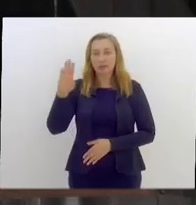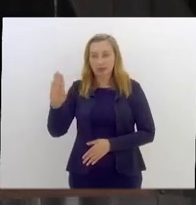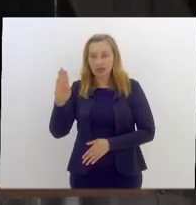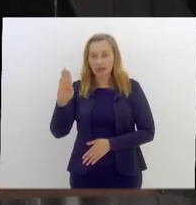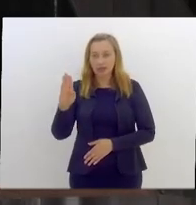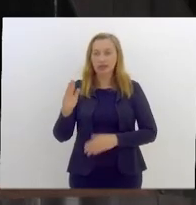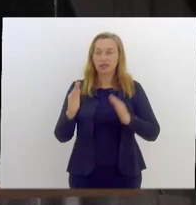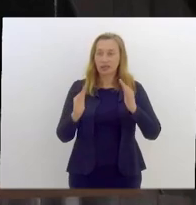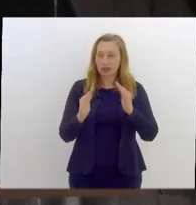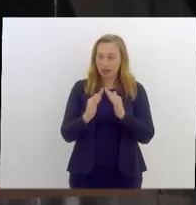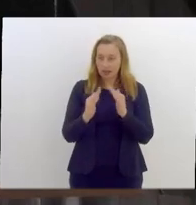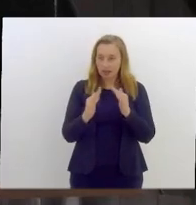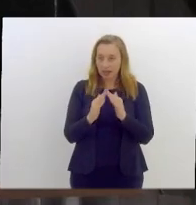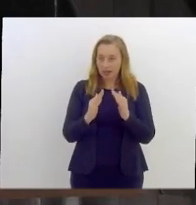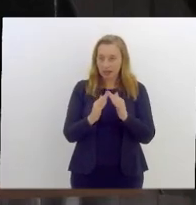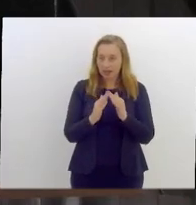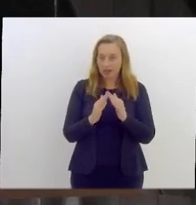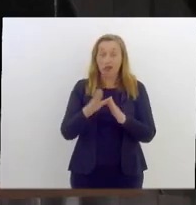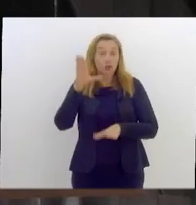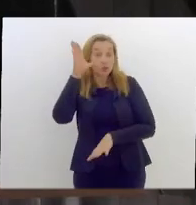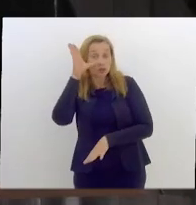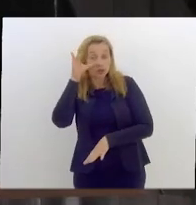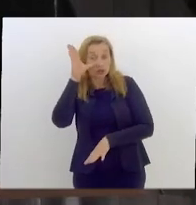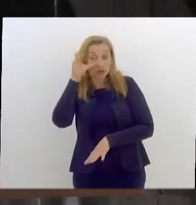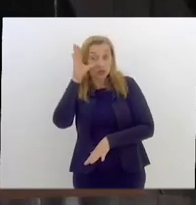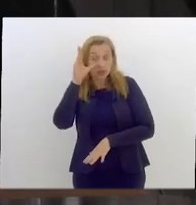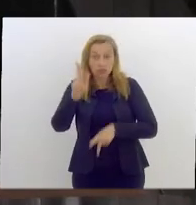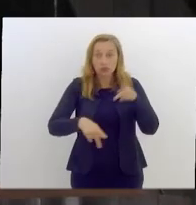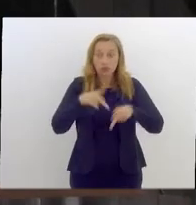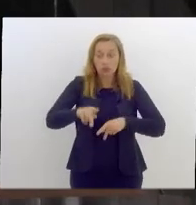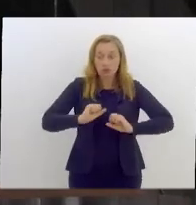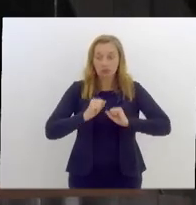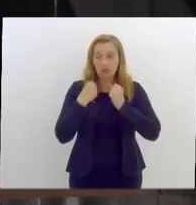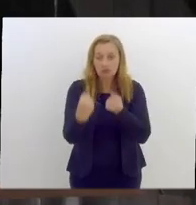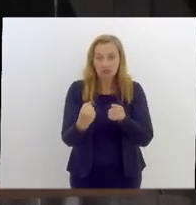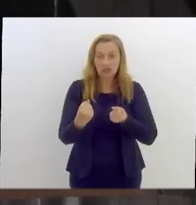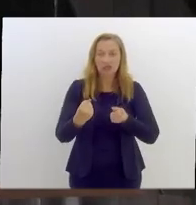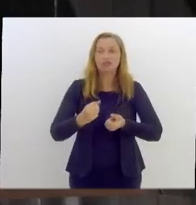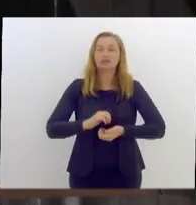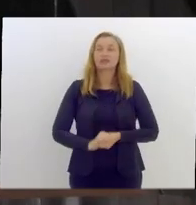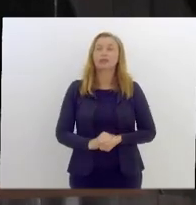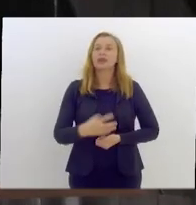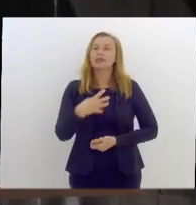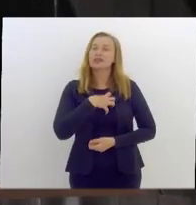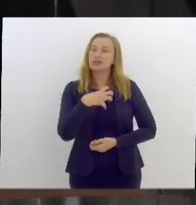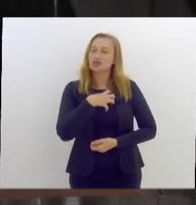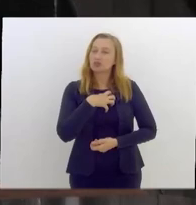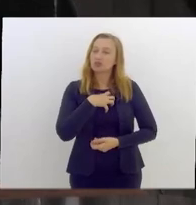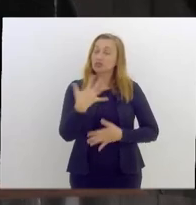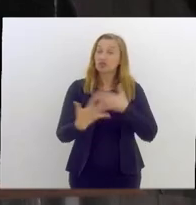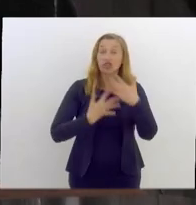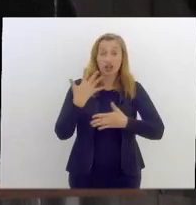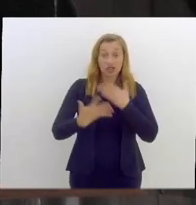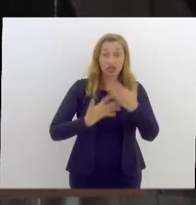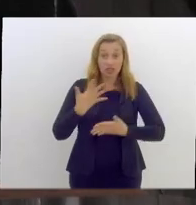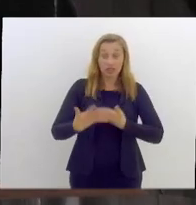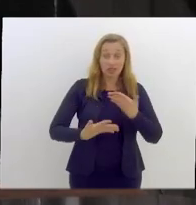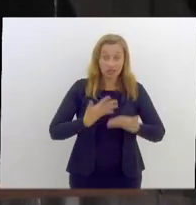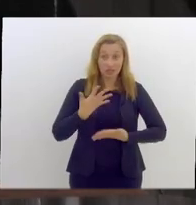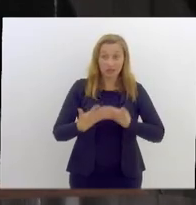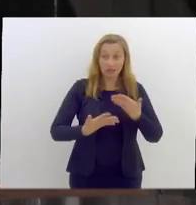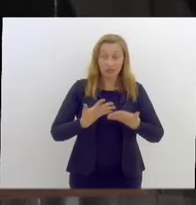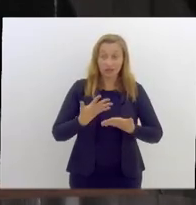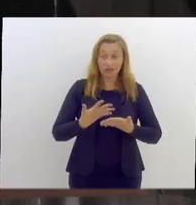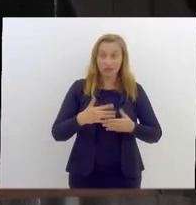e defende os interesses da população fluminense. Tal sentimento de júbilo se evidencia ainda mais com